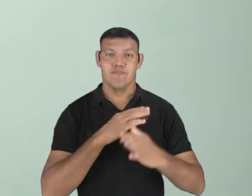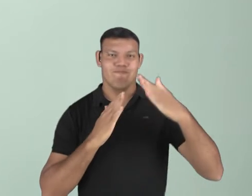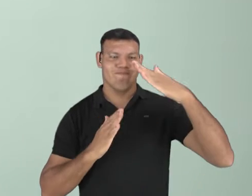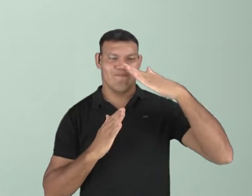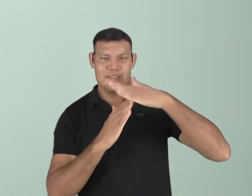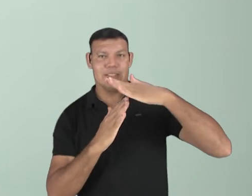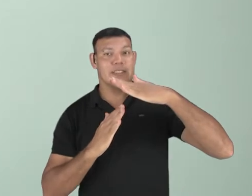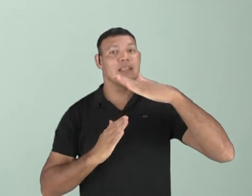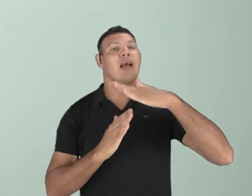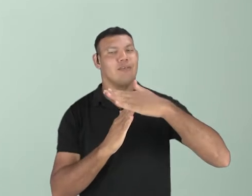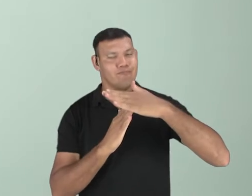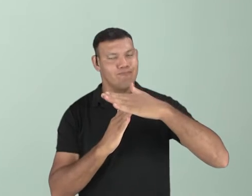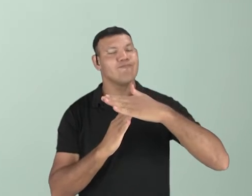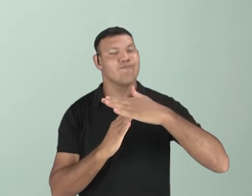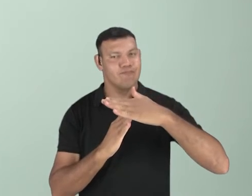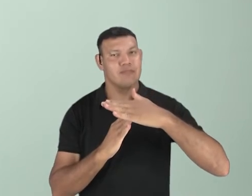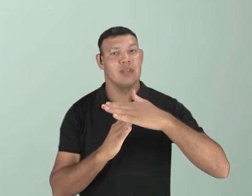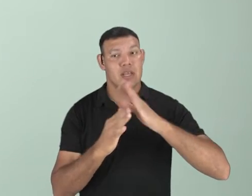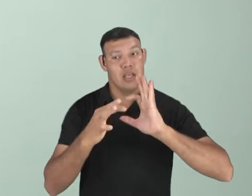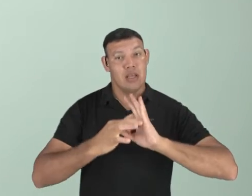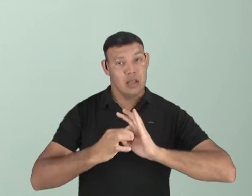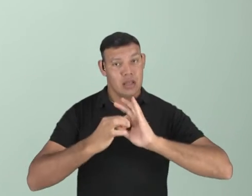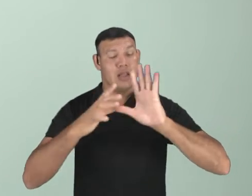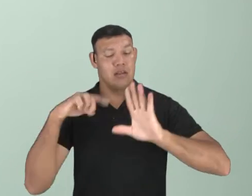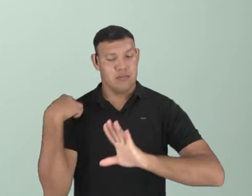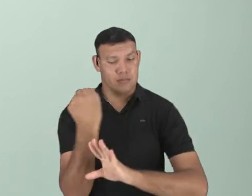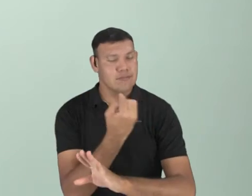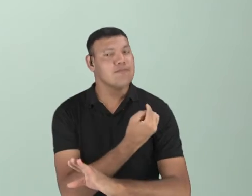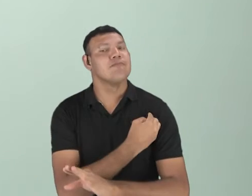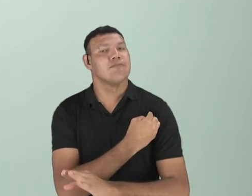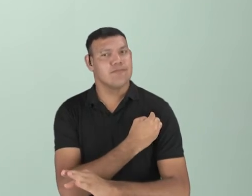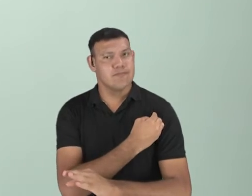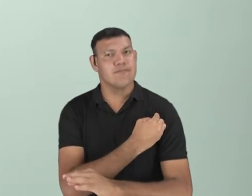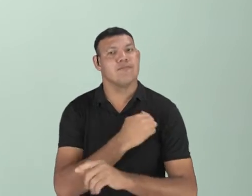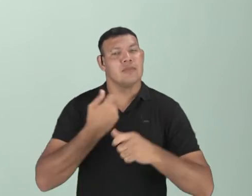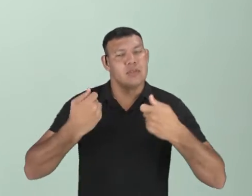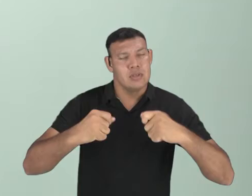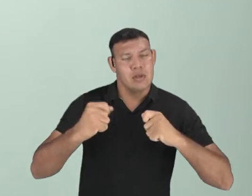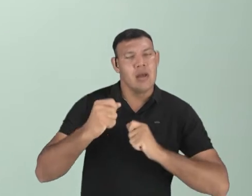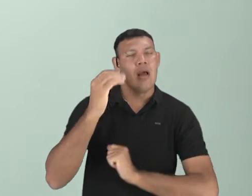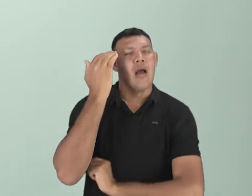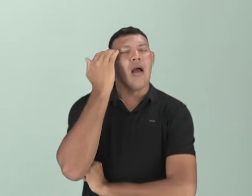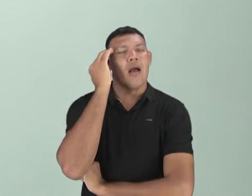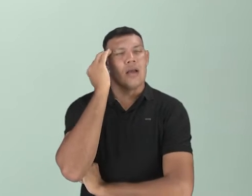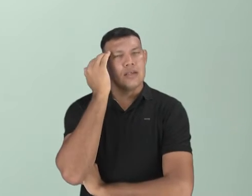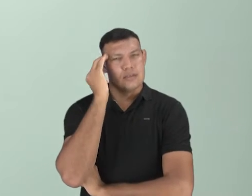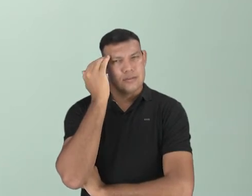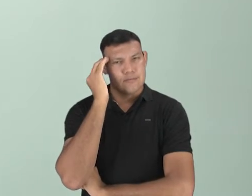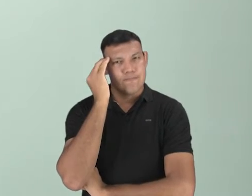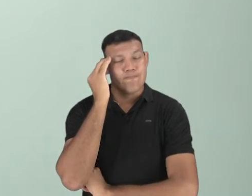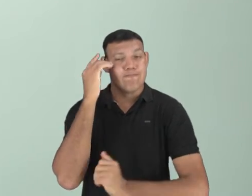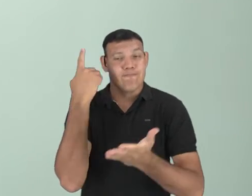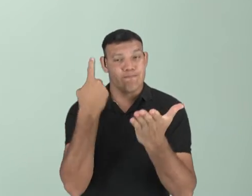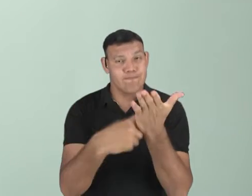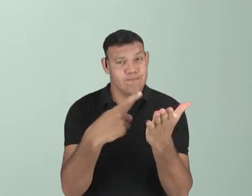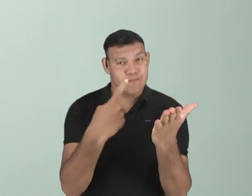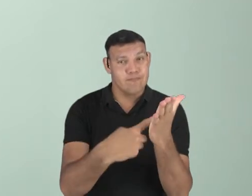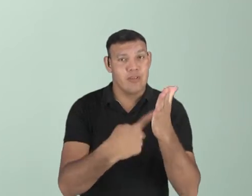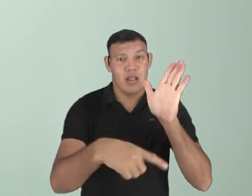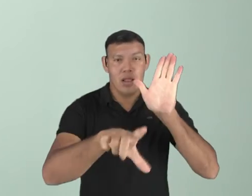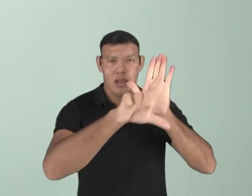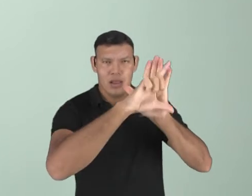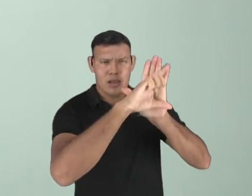limita e que a nossa liberdade ela deve ser entendida em acordo com aquilo que